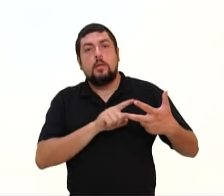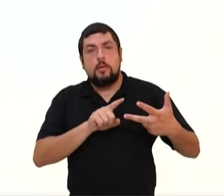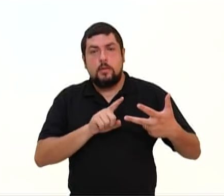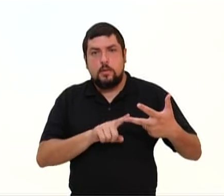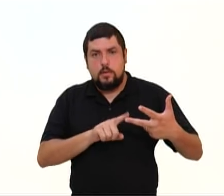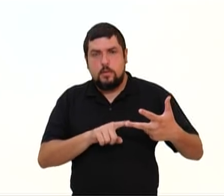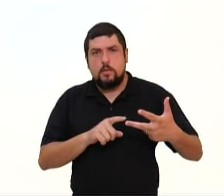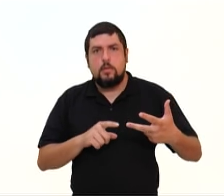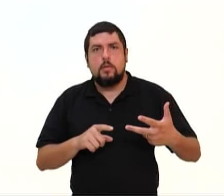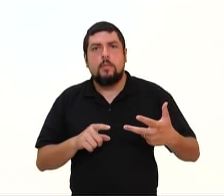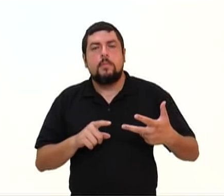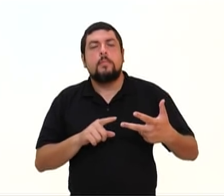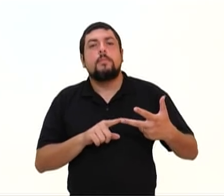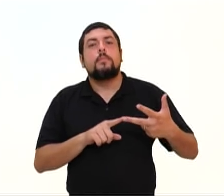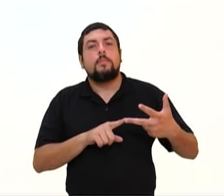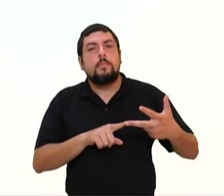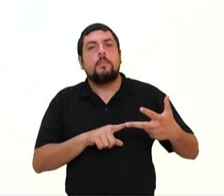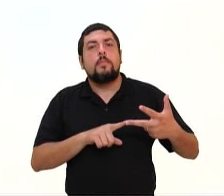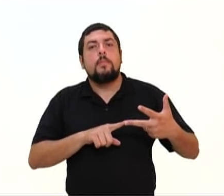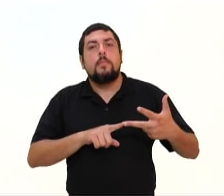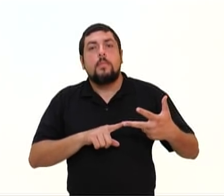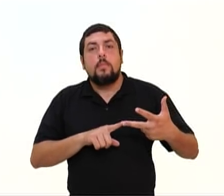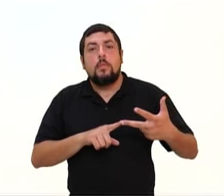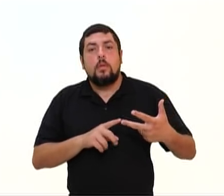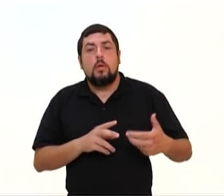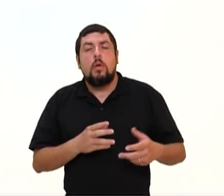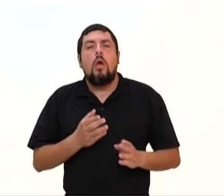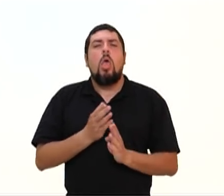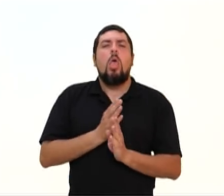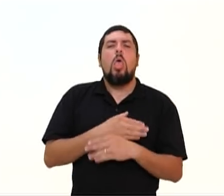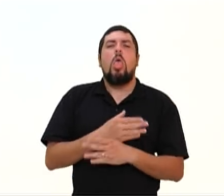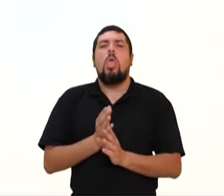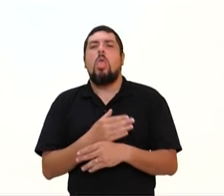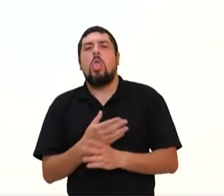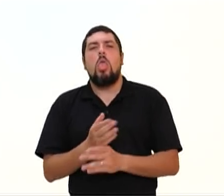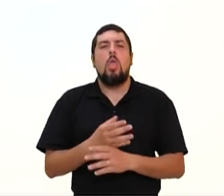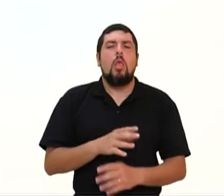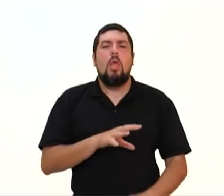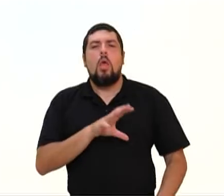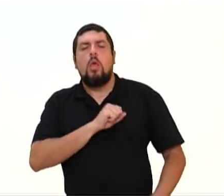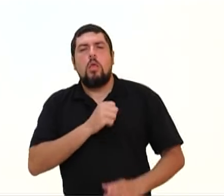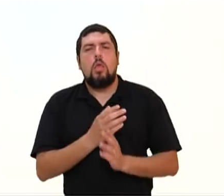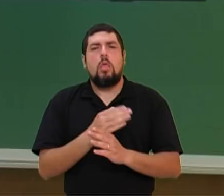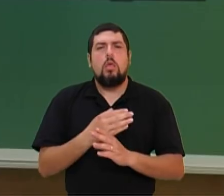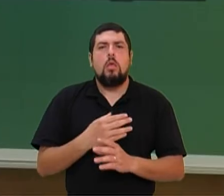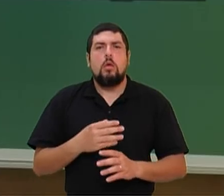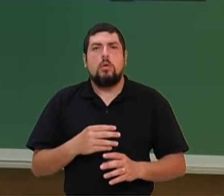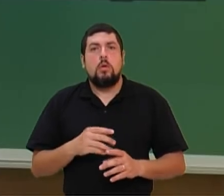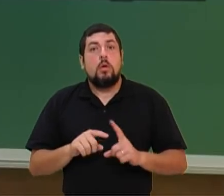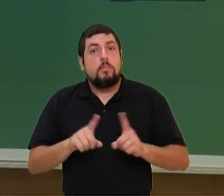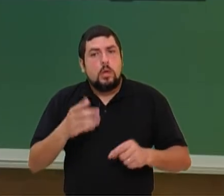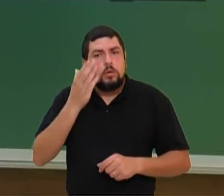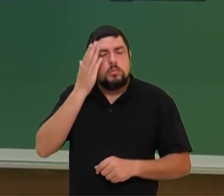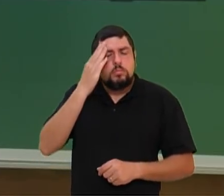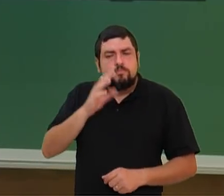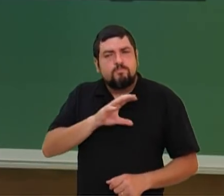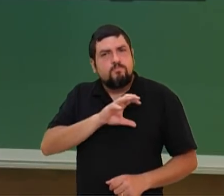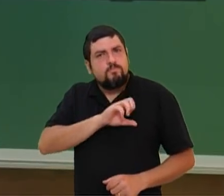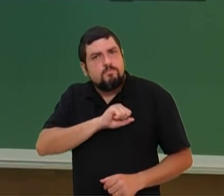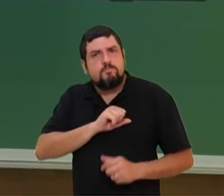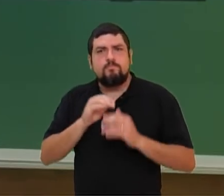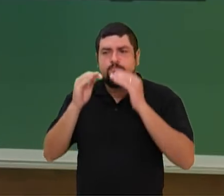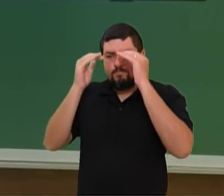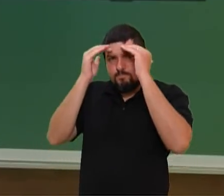se comportar de modo irresponsável nos prazeres do amor. Saber amar as pessoas com